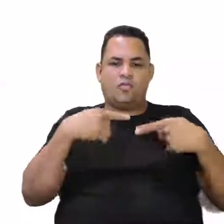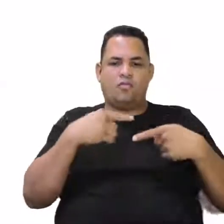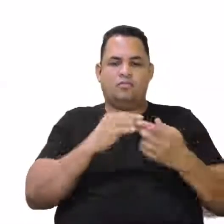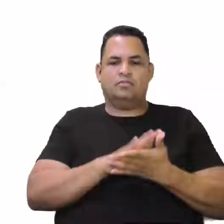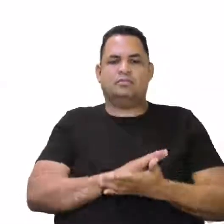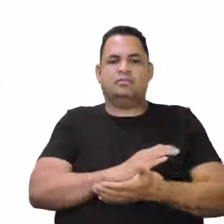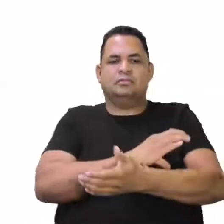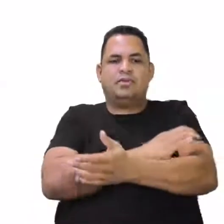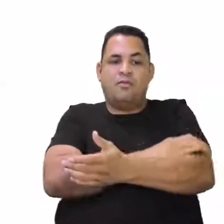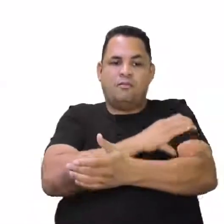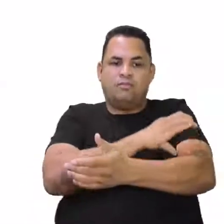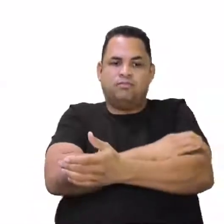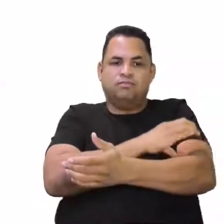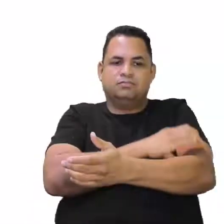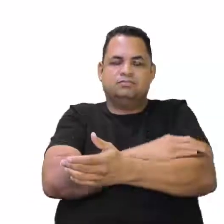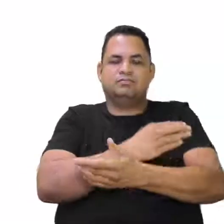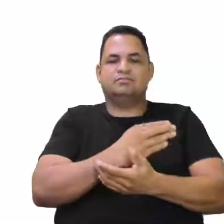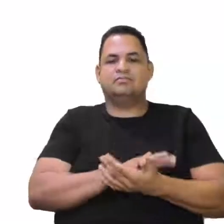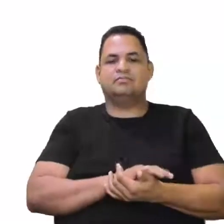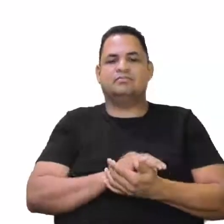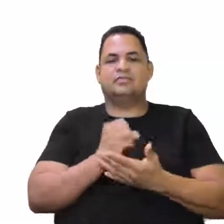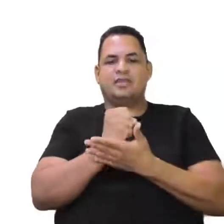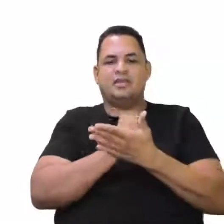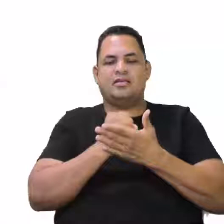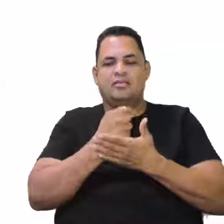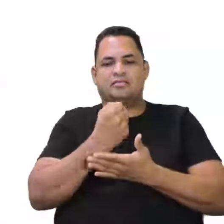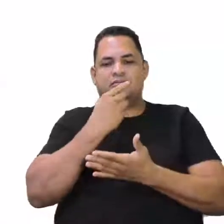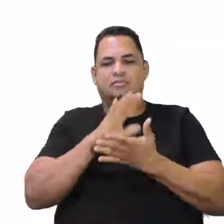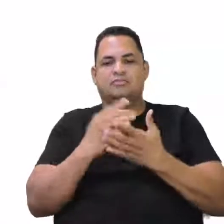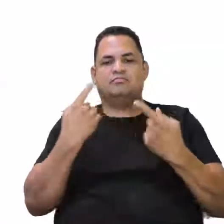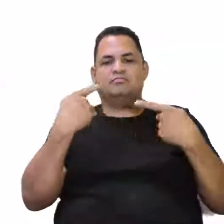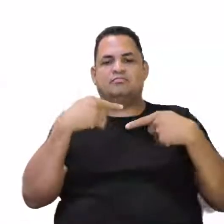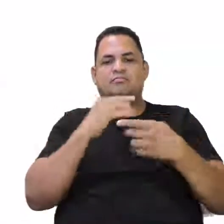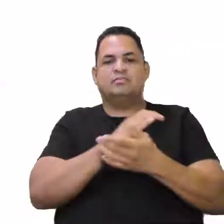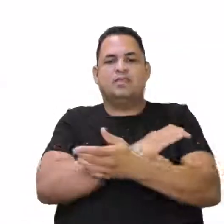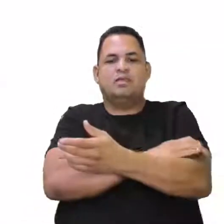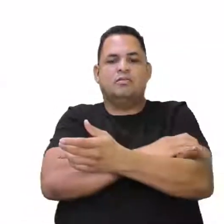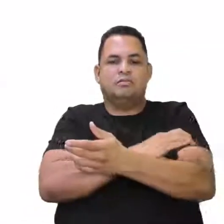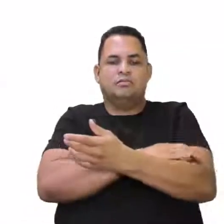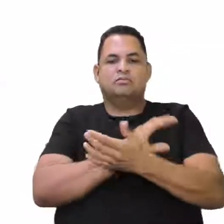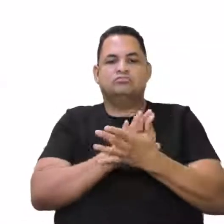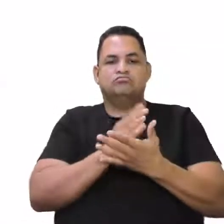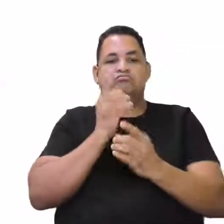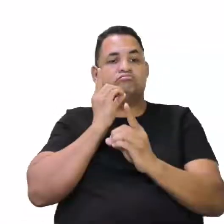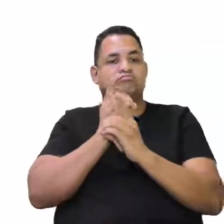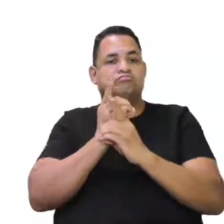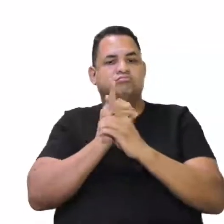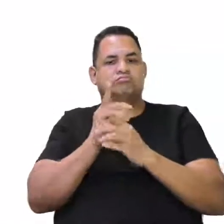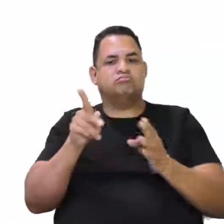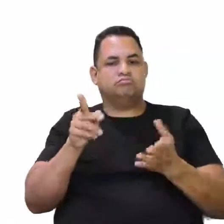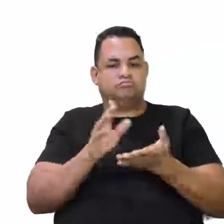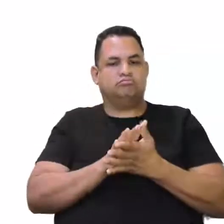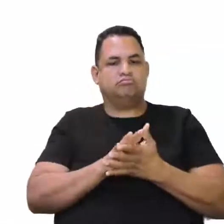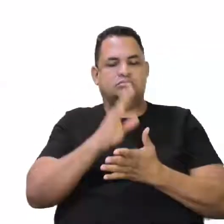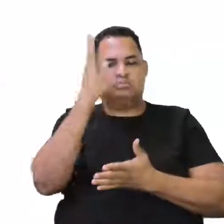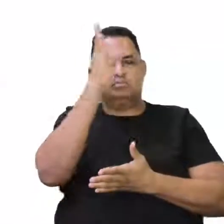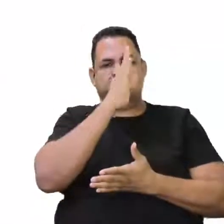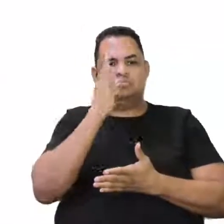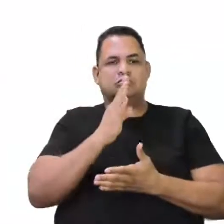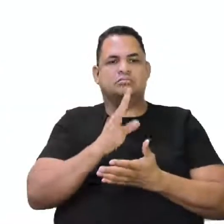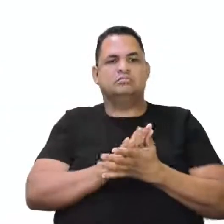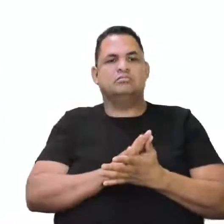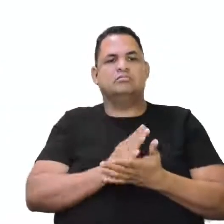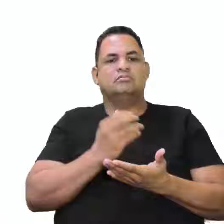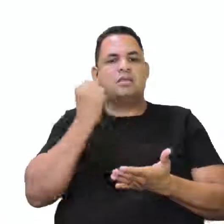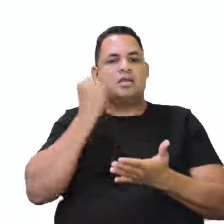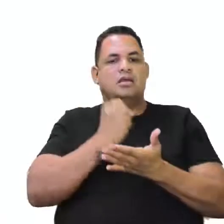Ah, sim, a gente conhece, né? Captopril. Então, ele foi descoberto pelo brasileiro. Só que